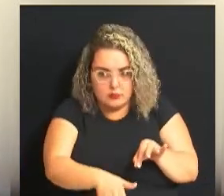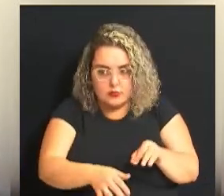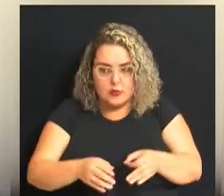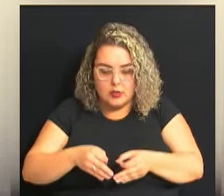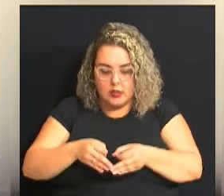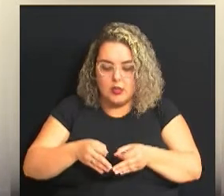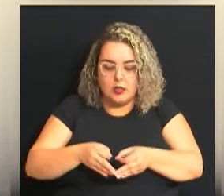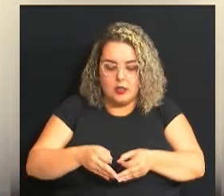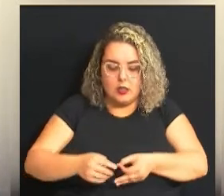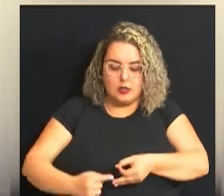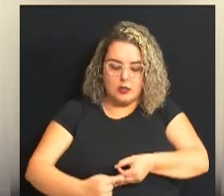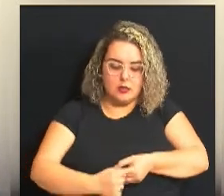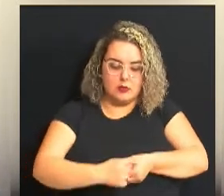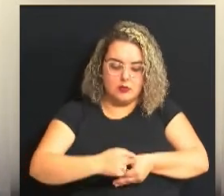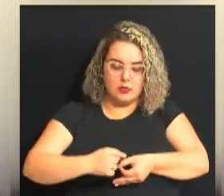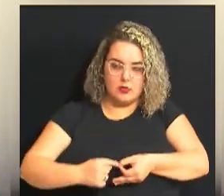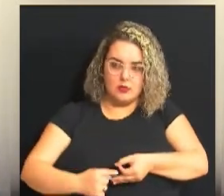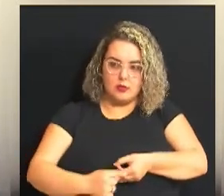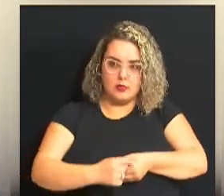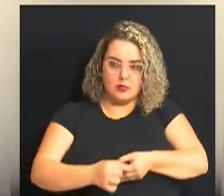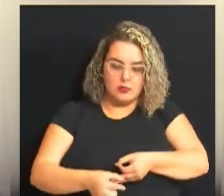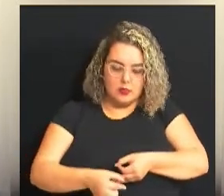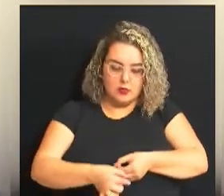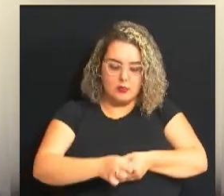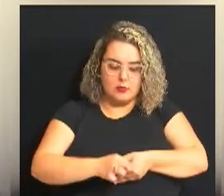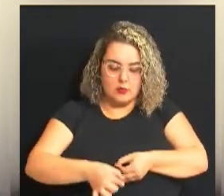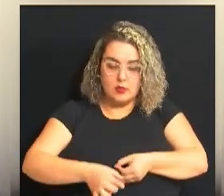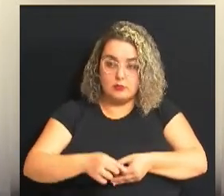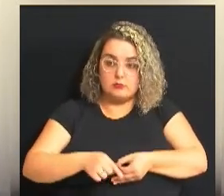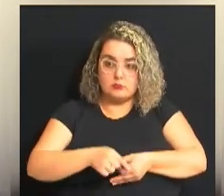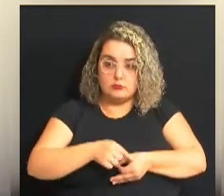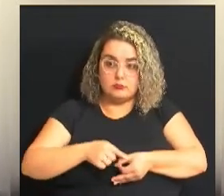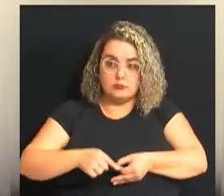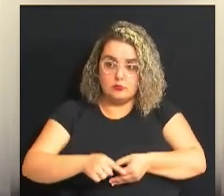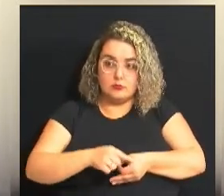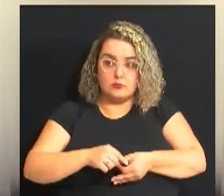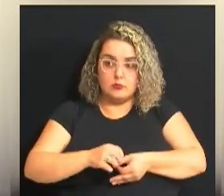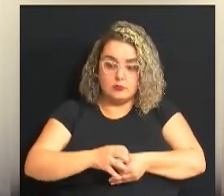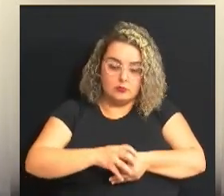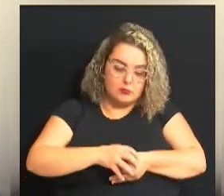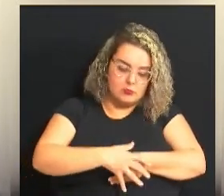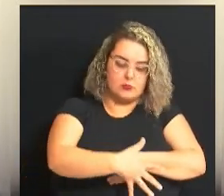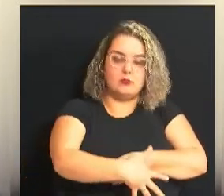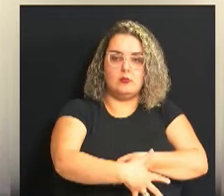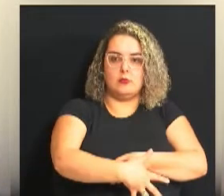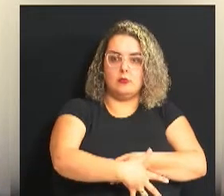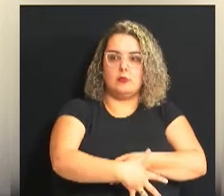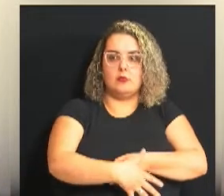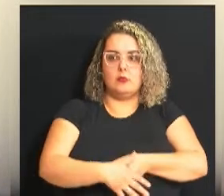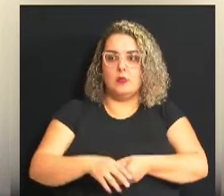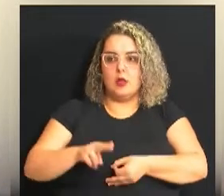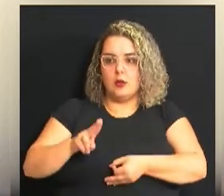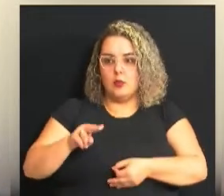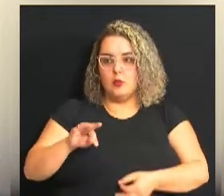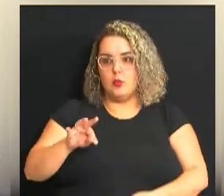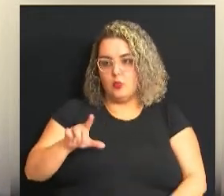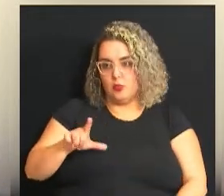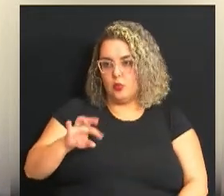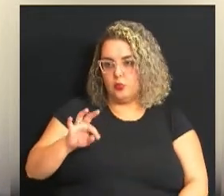essa parte de cima do útero, e das trompas ele cai na cavidade uterina, porque as trompas elas